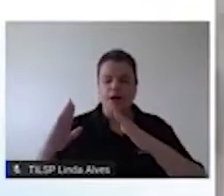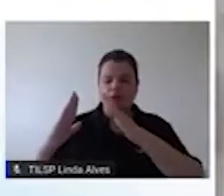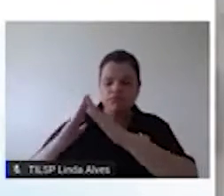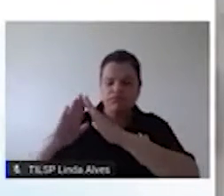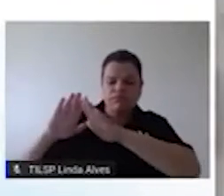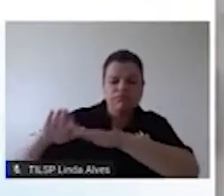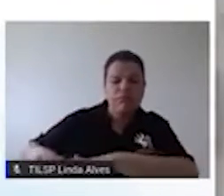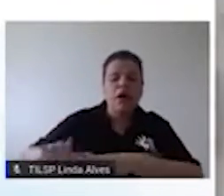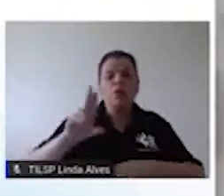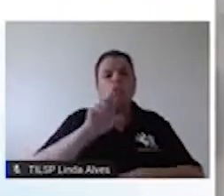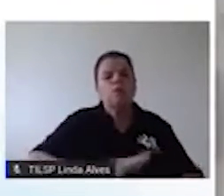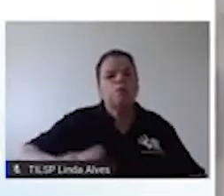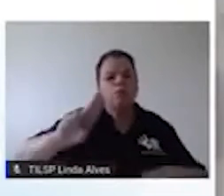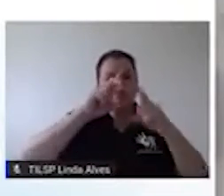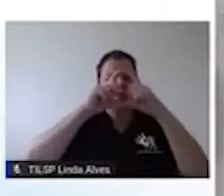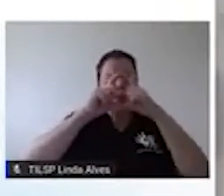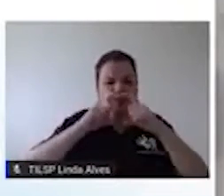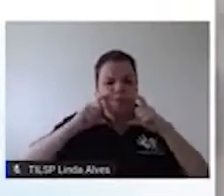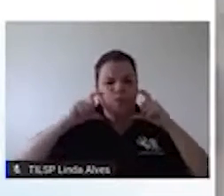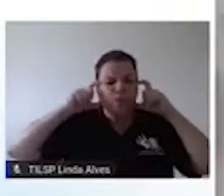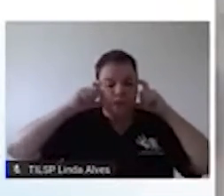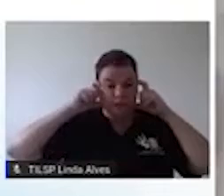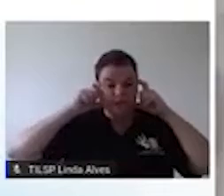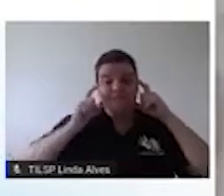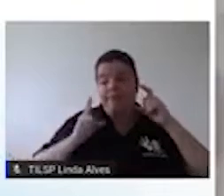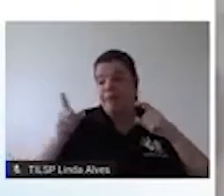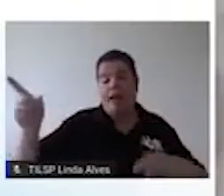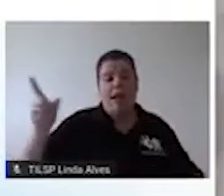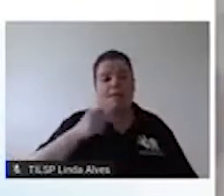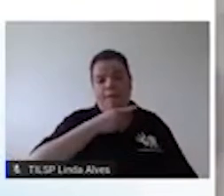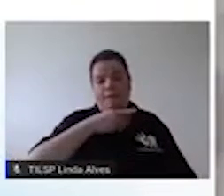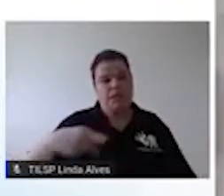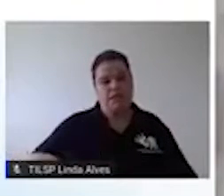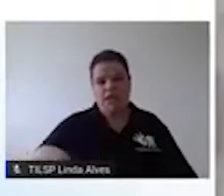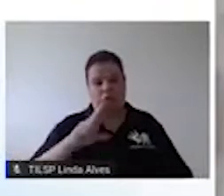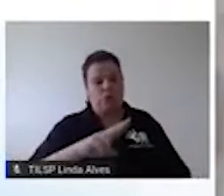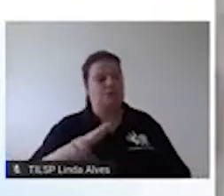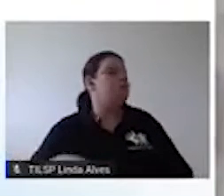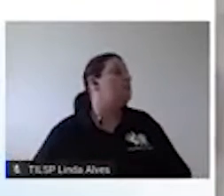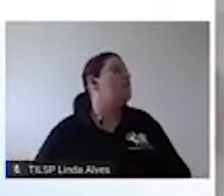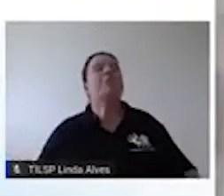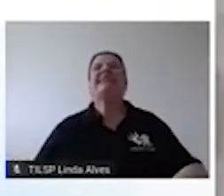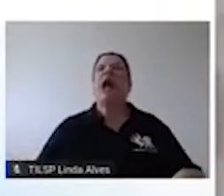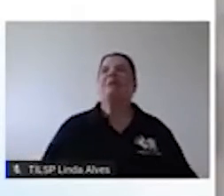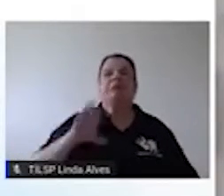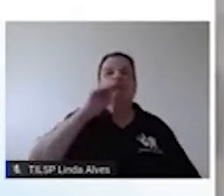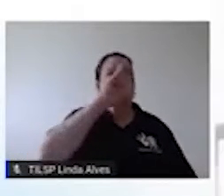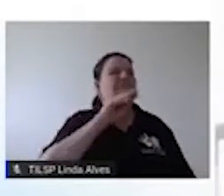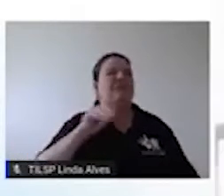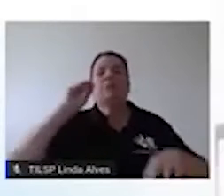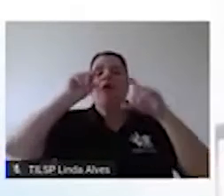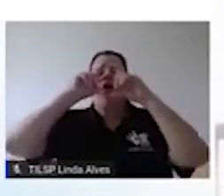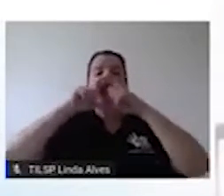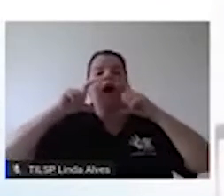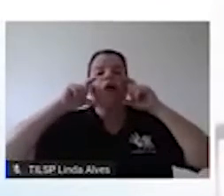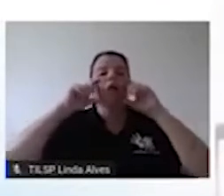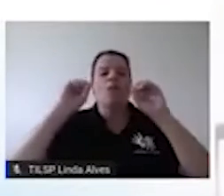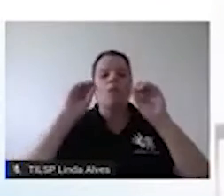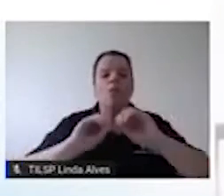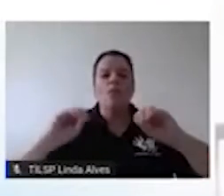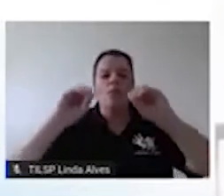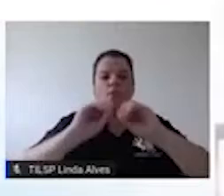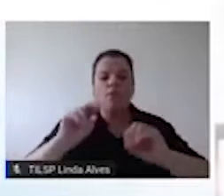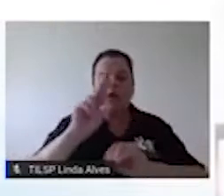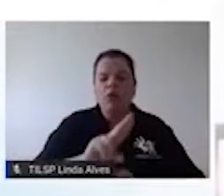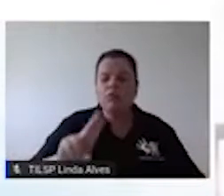de máscaras, que foi outra coisa que foi negada pelo Sim. presidente, que se orgulhava de aparecer em público